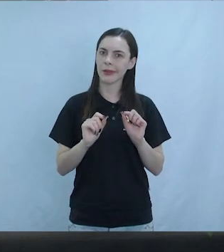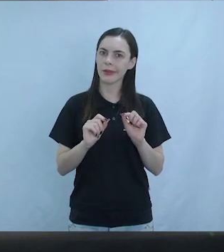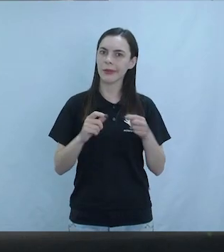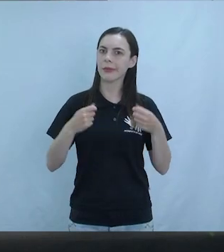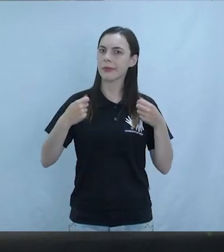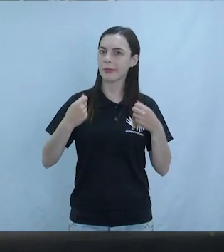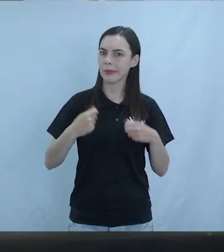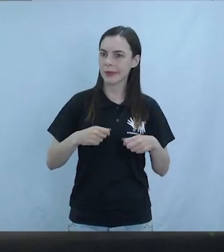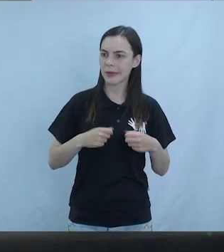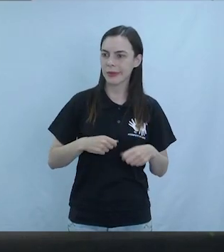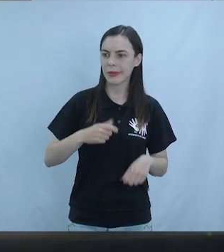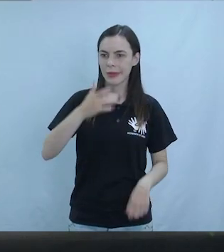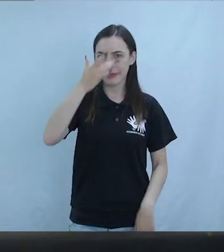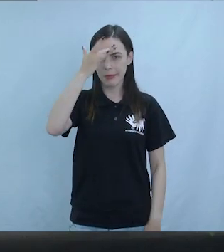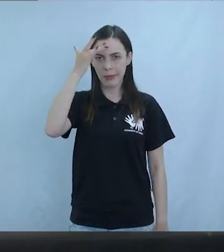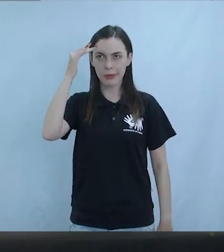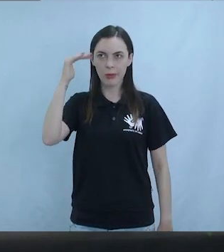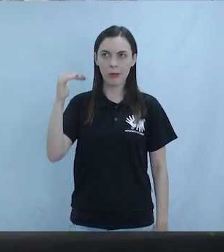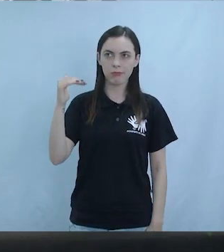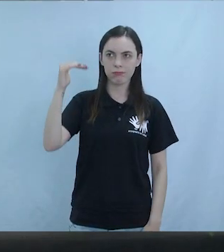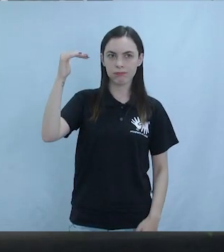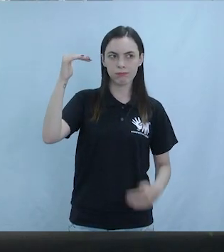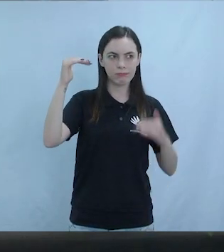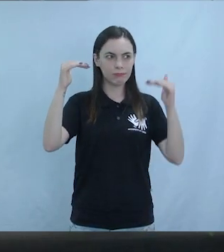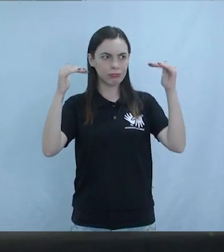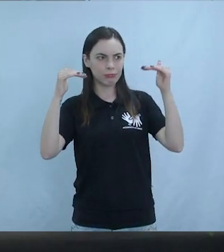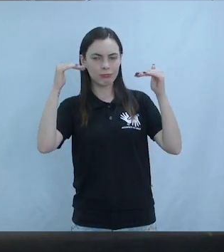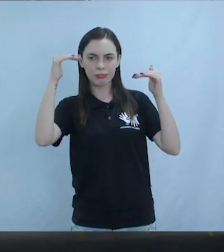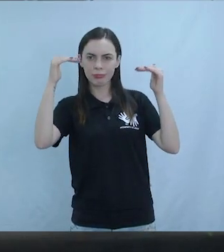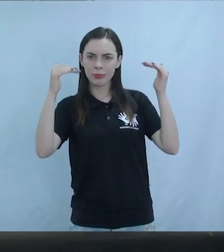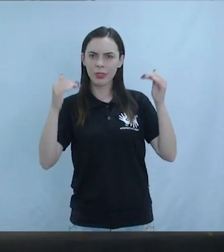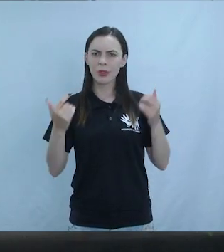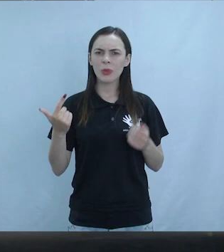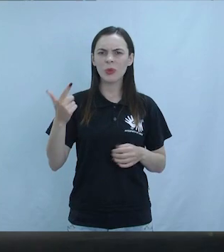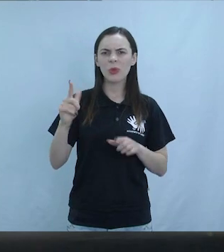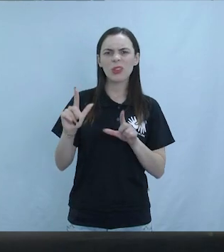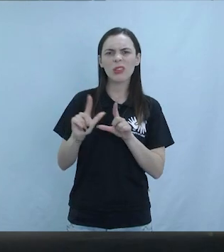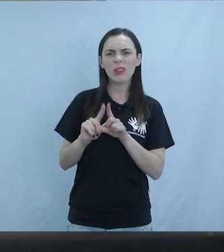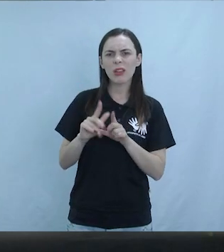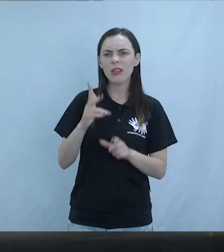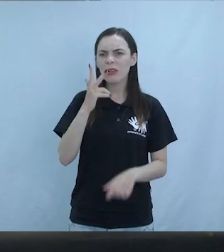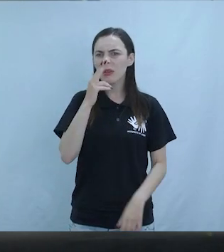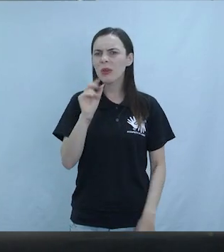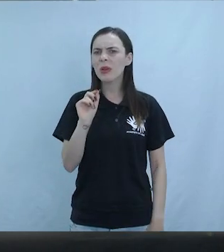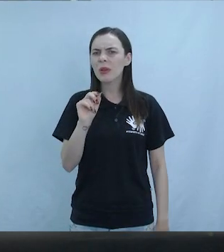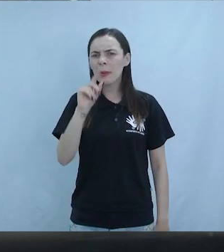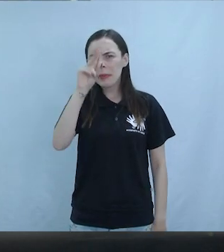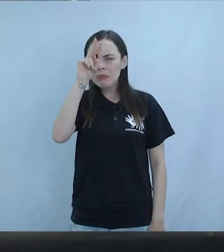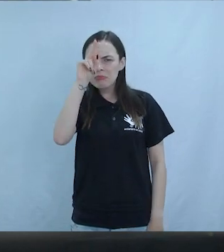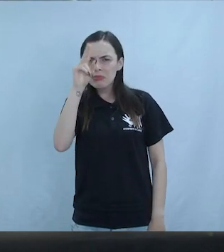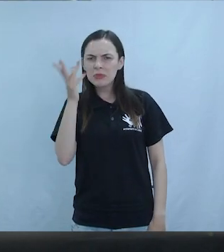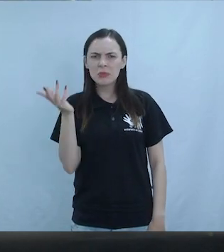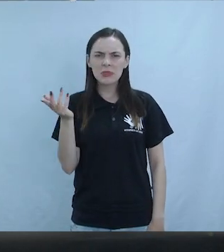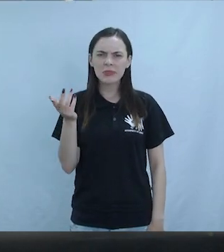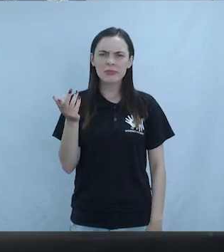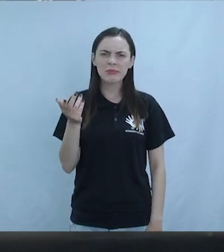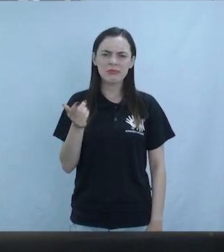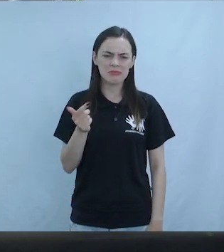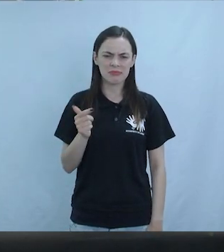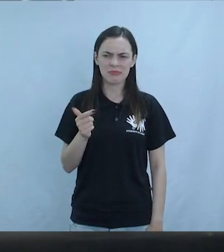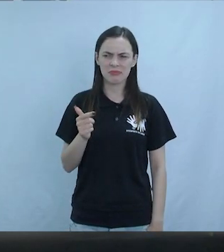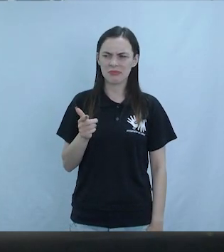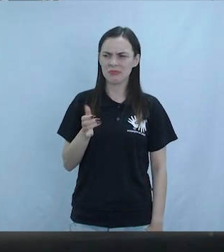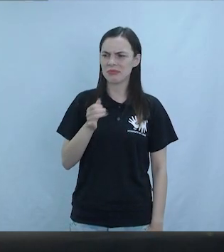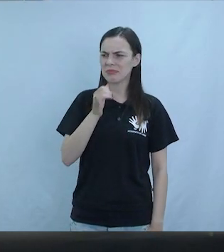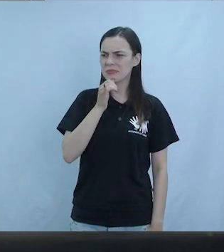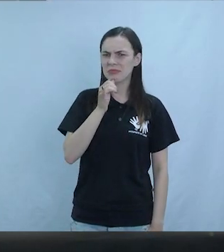do quê? De gente grande. E do ladinho, observe que é um bichinho que está ali. Né? Em nenhum